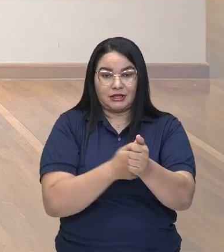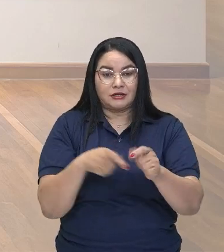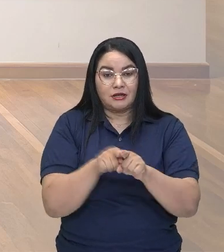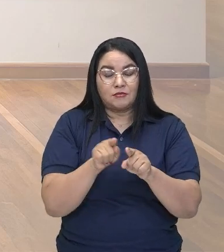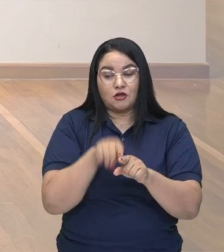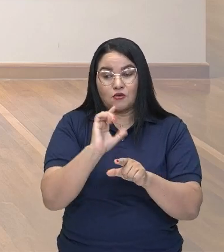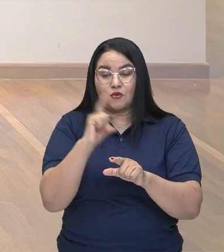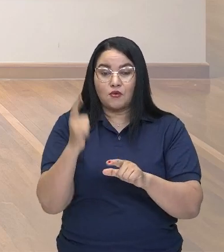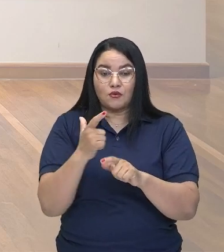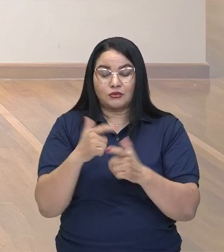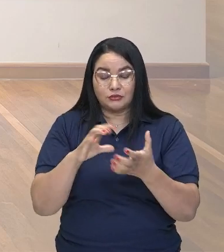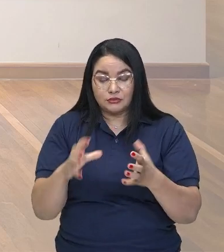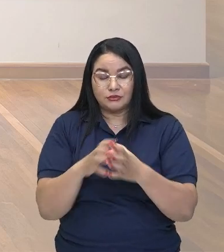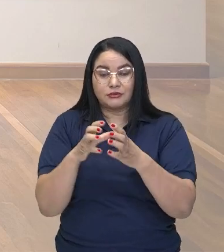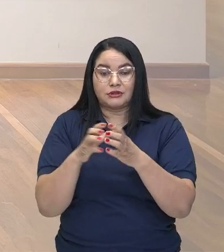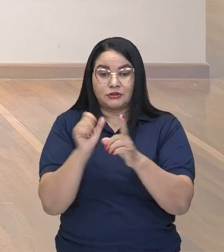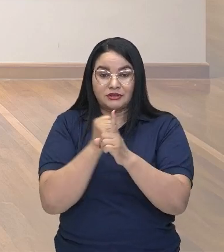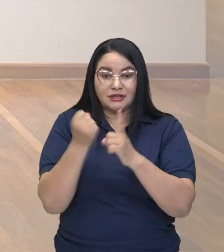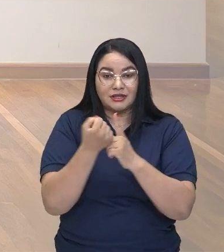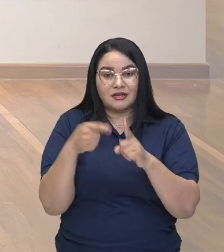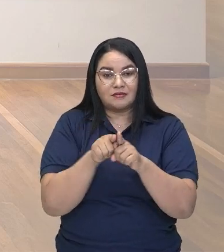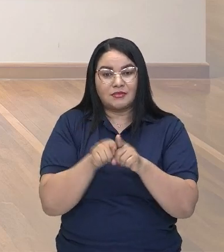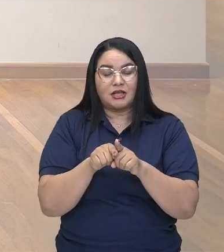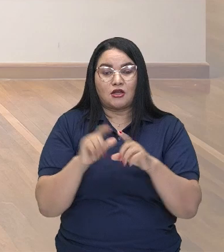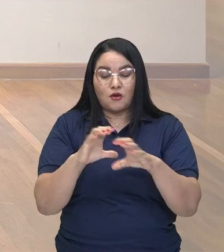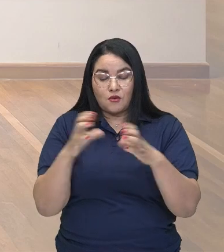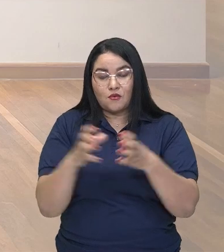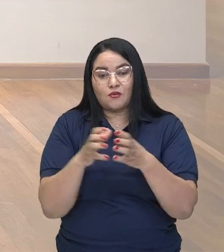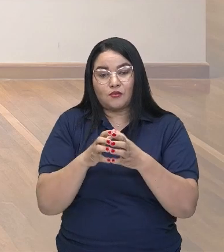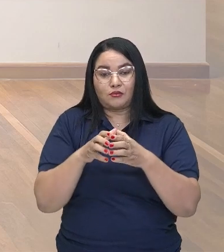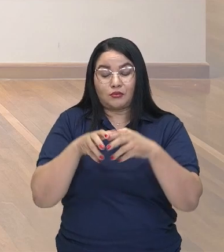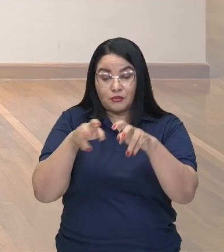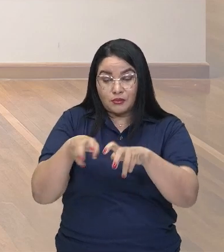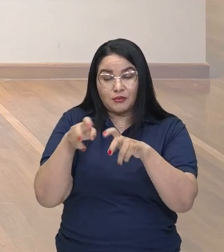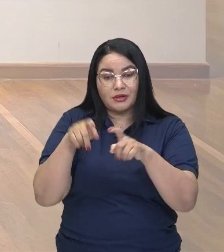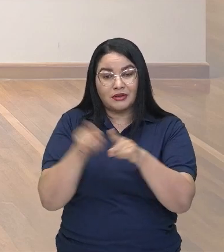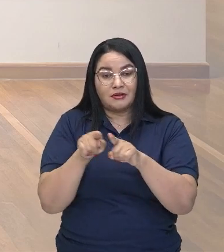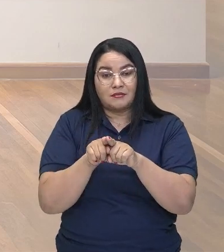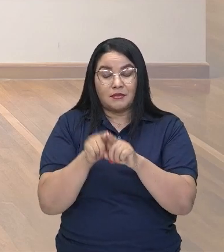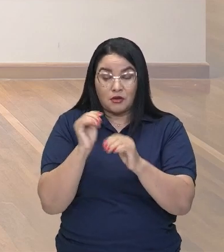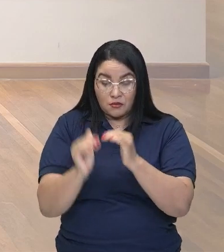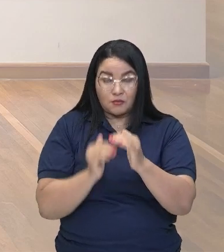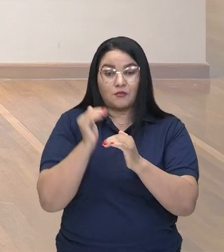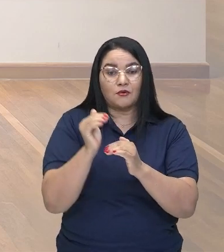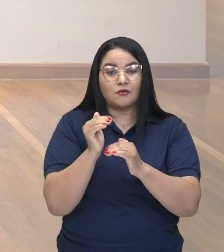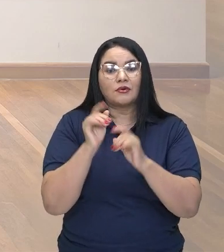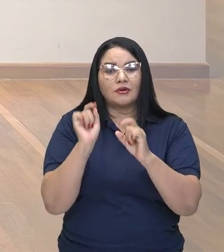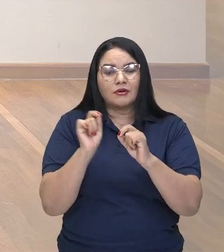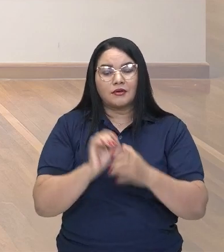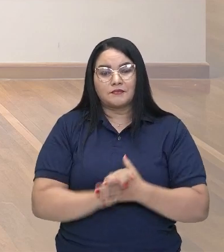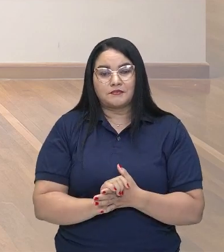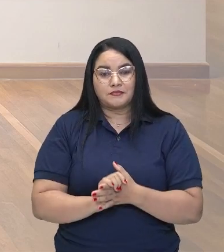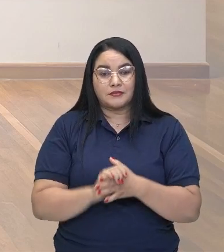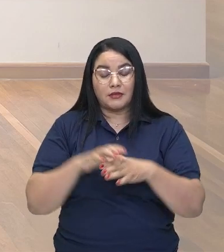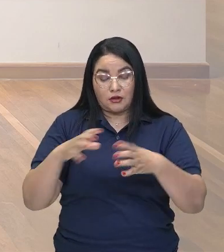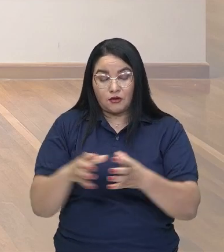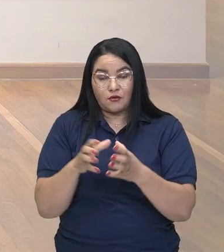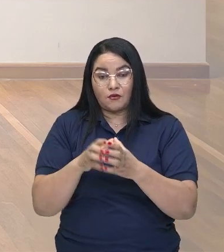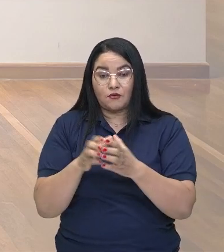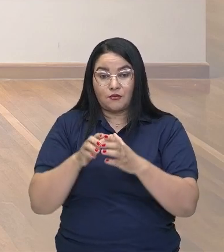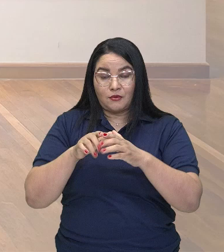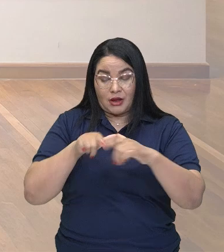o operariado, que agora está surgindo aí com a ascensão da indústria. O operariado vai